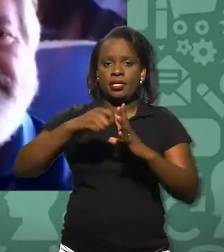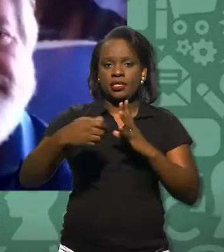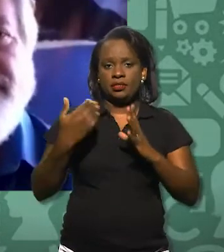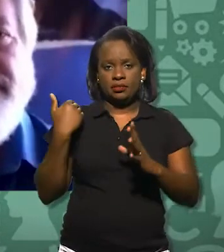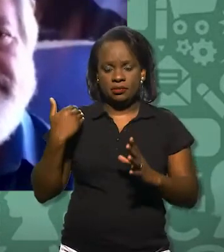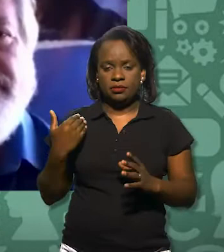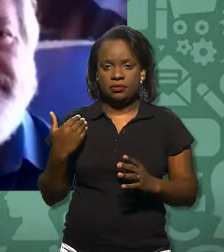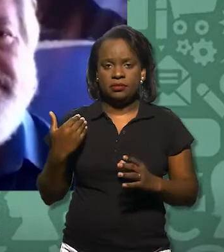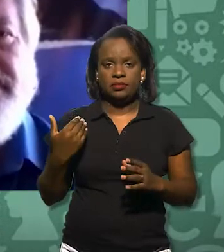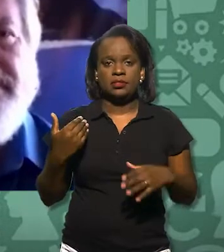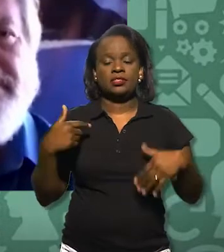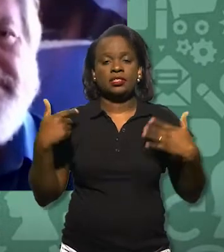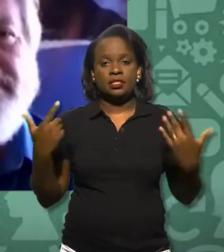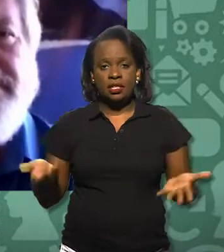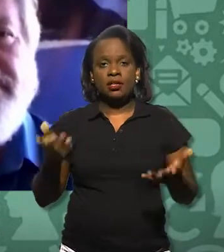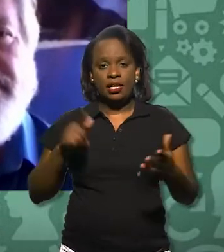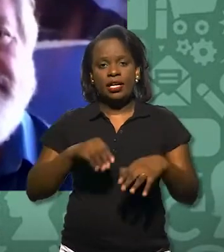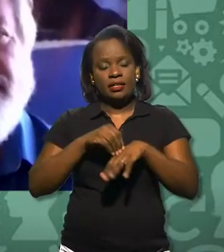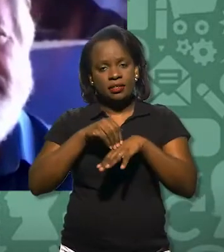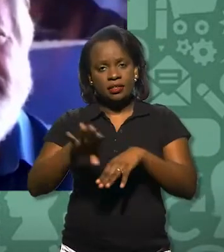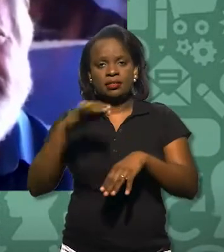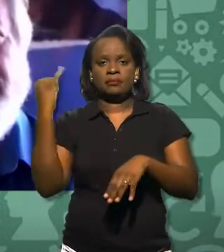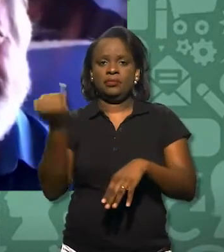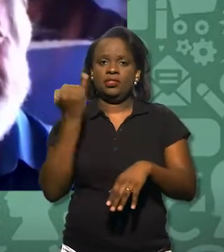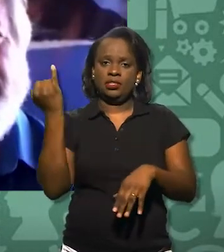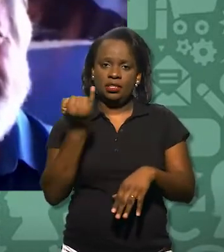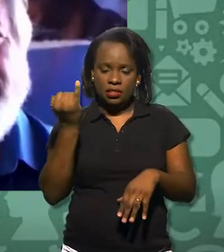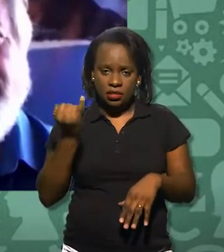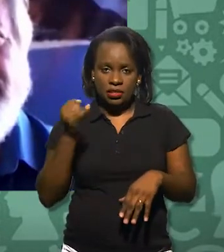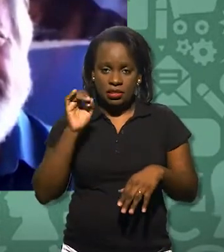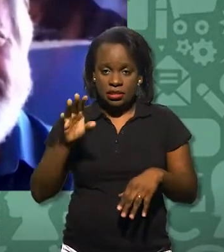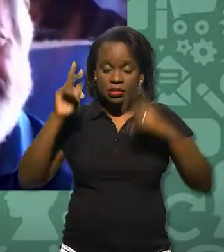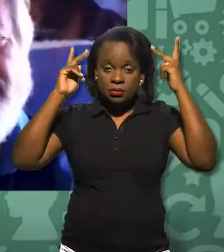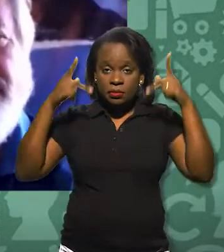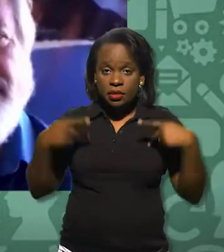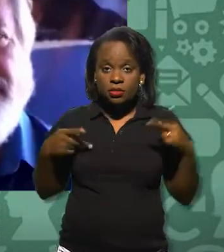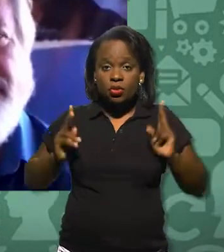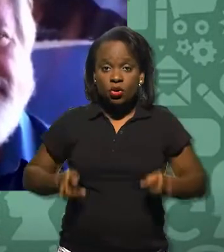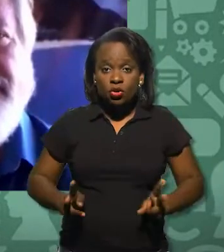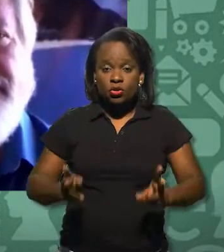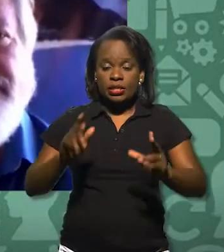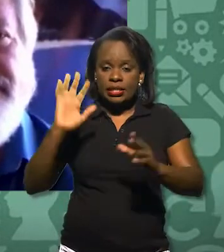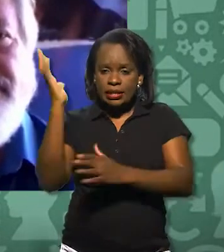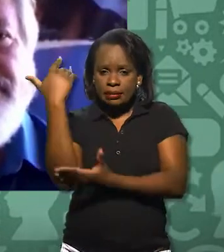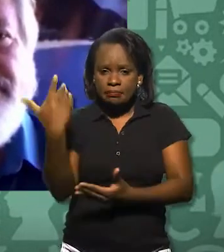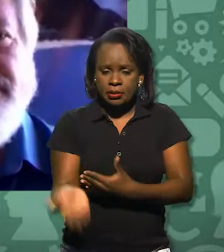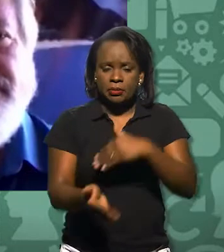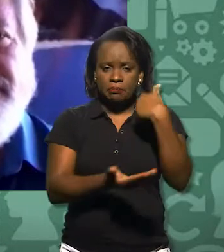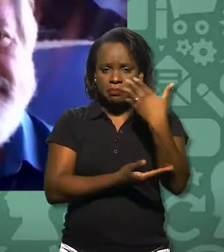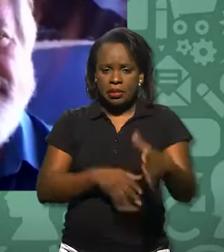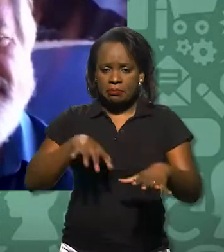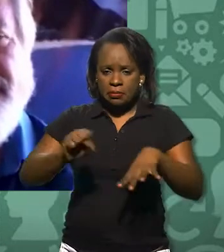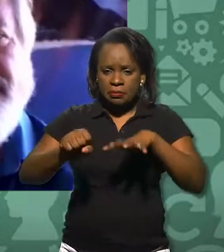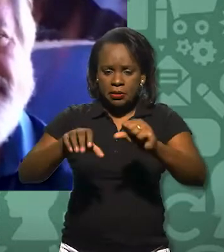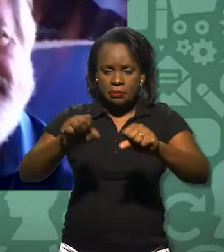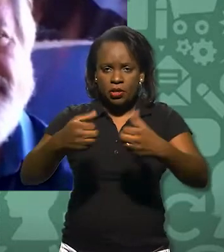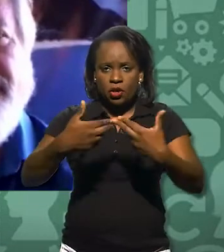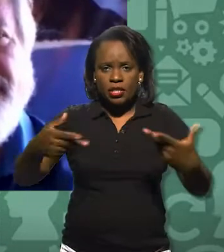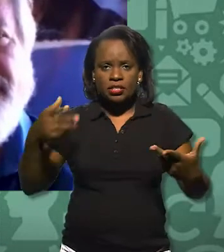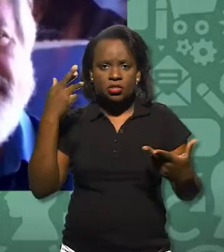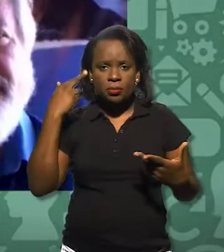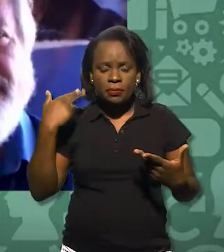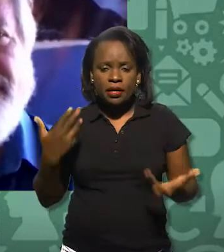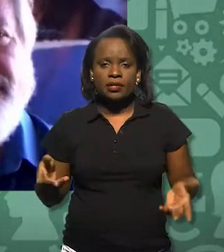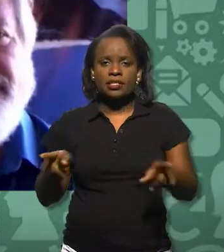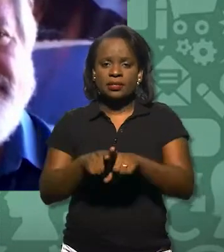últimos meses. Então, esse é um recado muito importante. Se o homem continuar avançando sobre os seus recursos